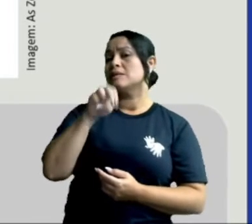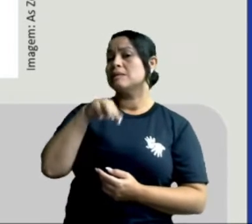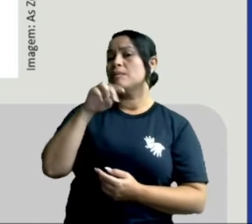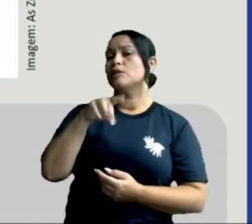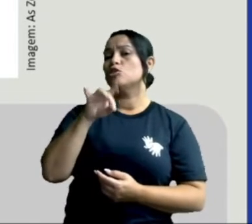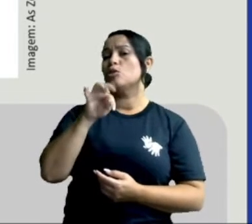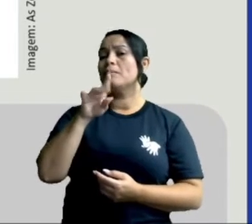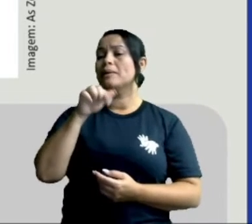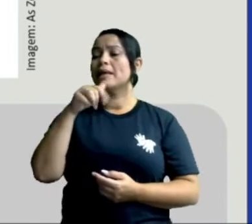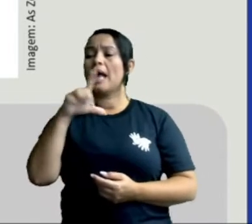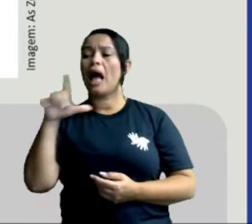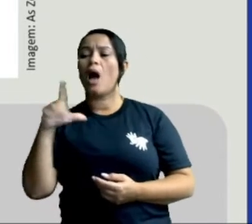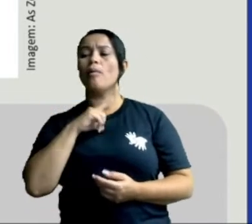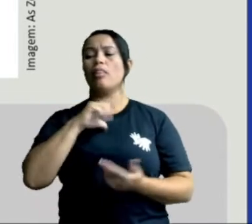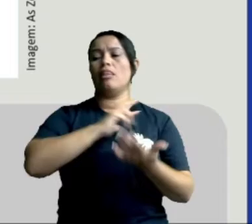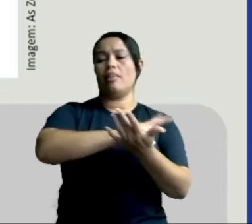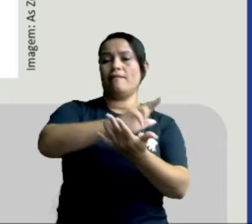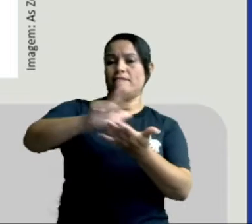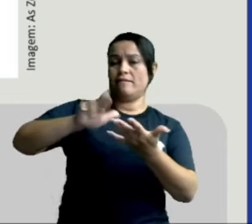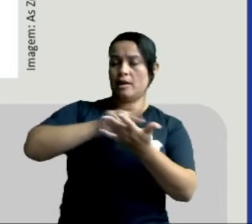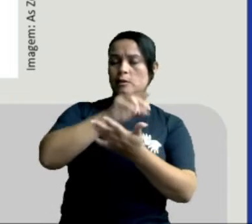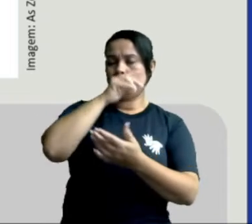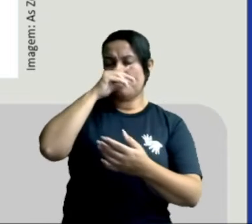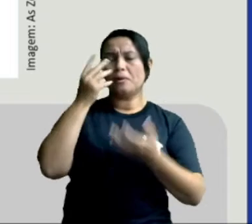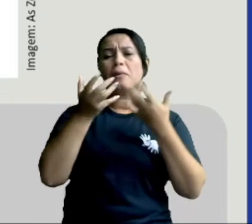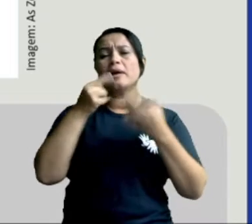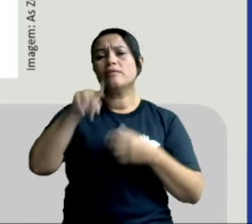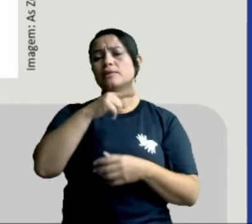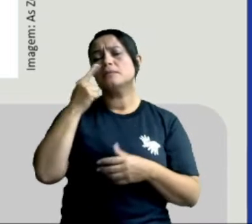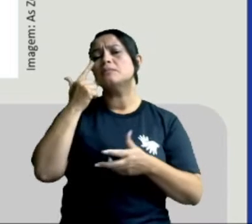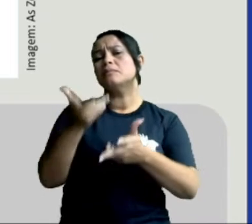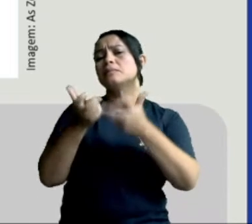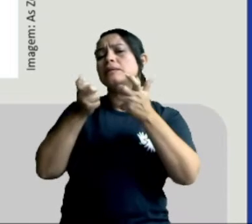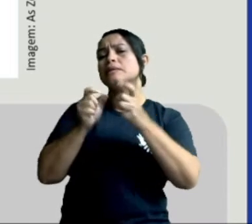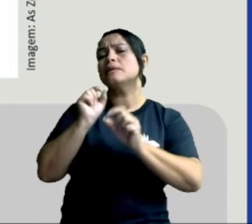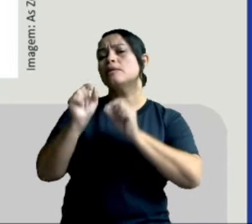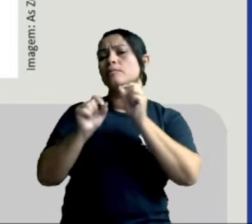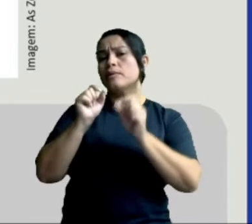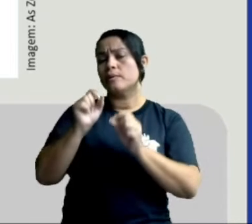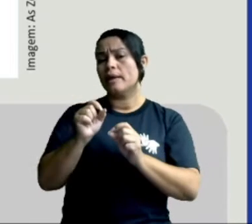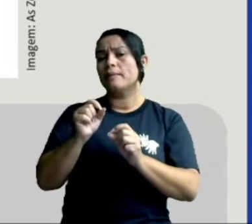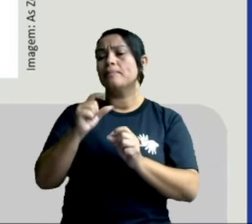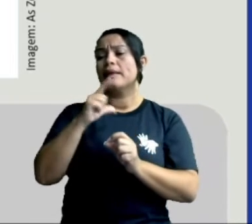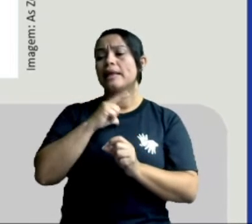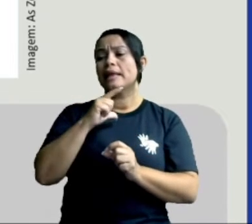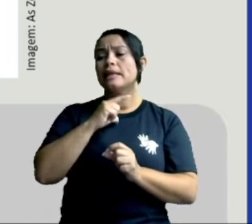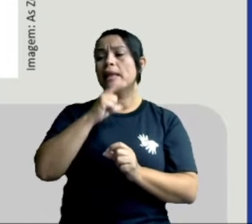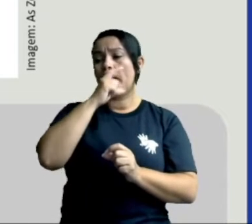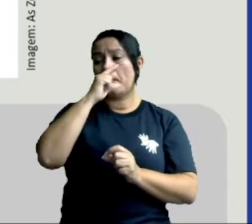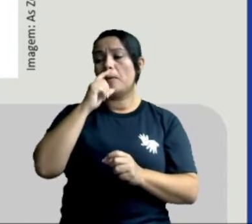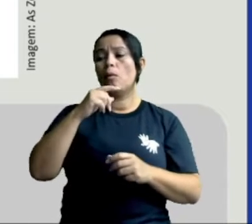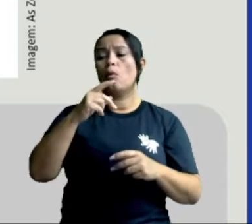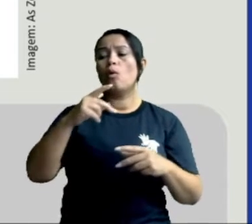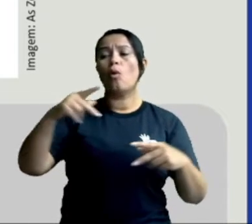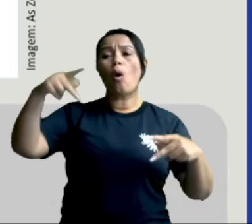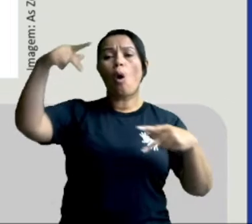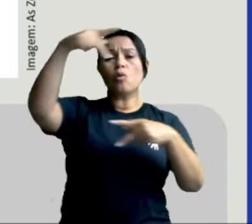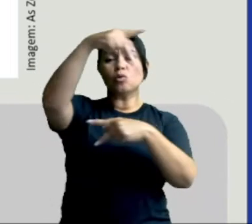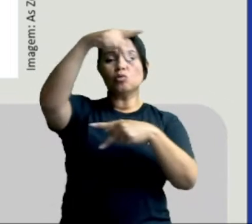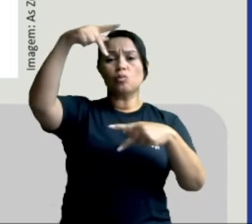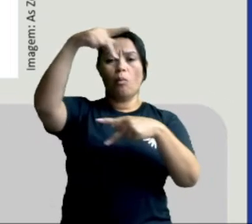Continental sub-ártico e assim vai o que eu quero que vocês percebam é que na parte dos polos